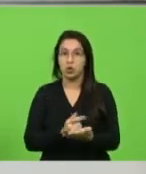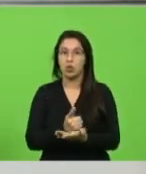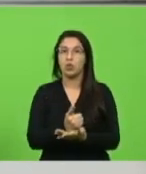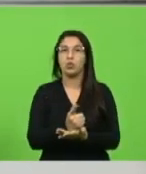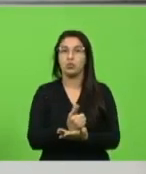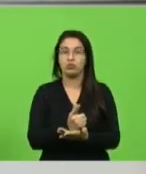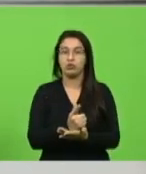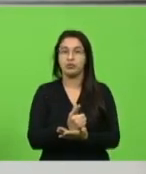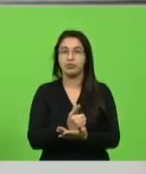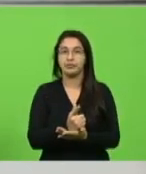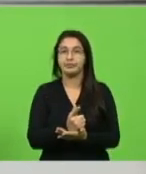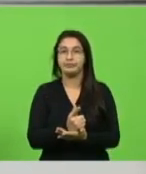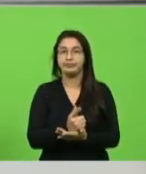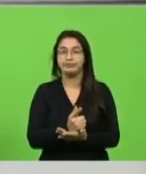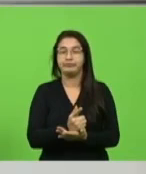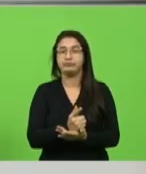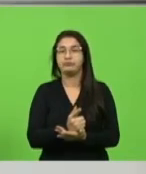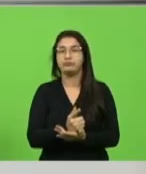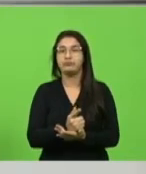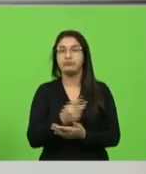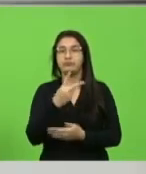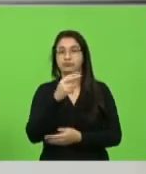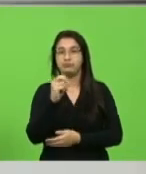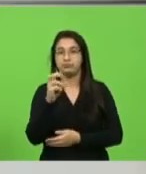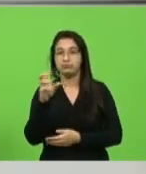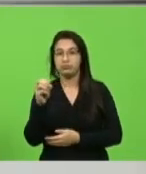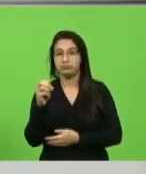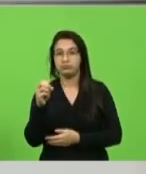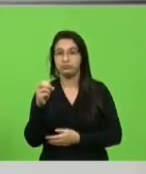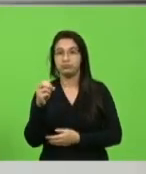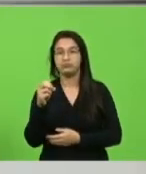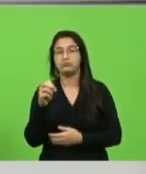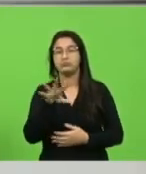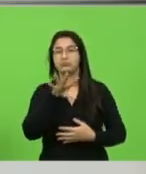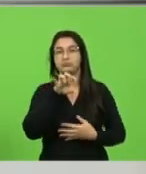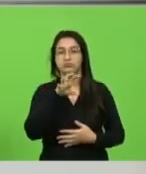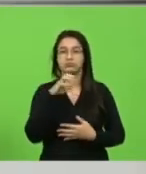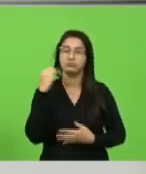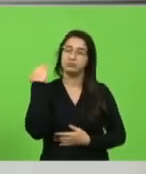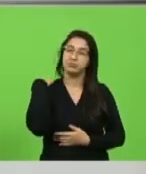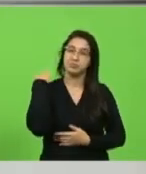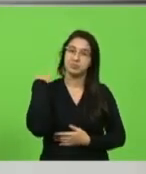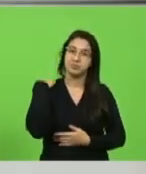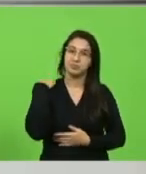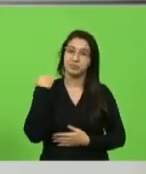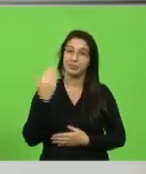ilícita de 200 ventiladores pulmonares e